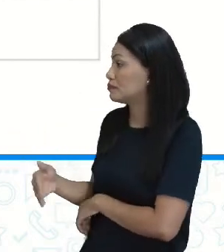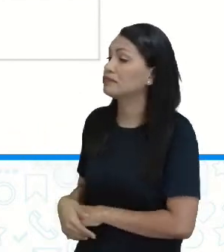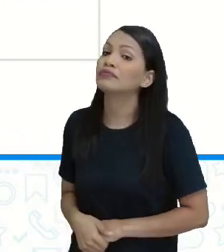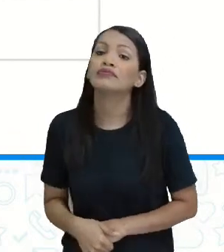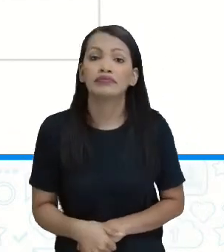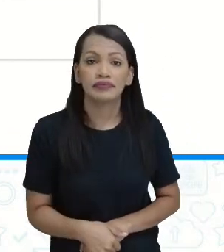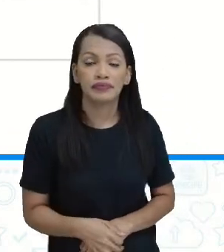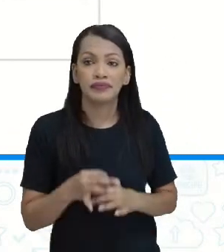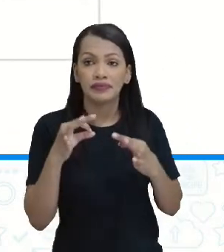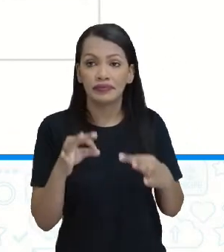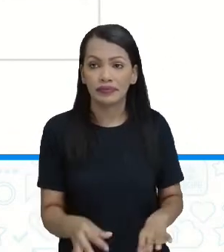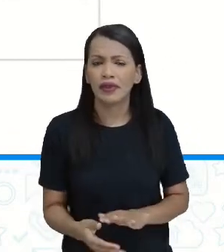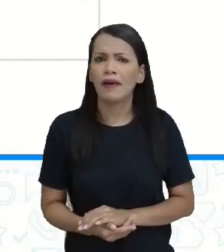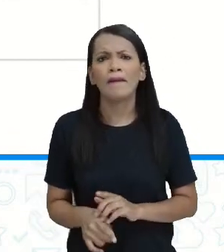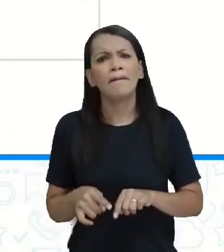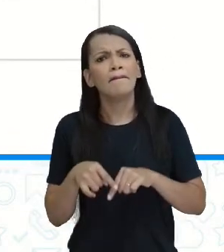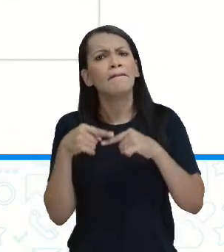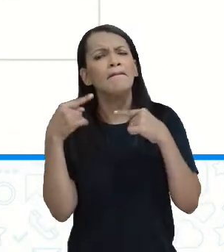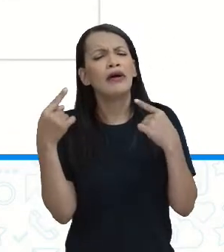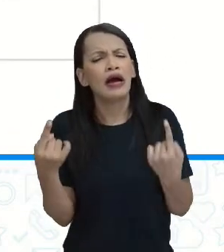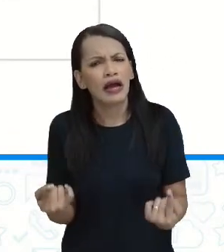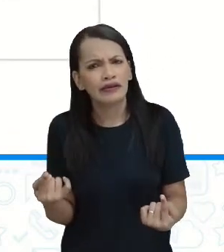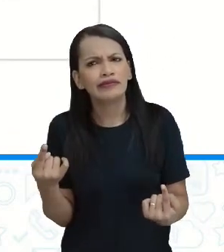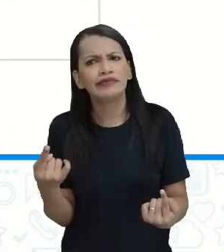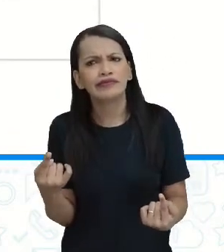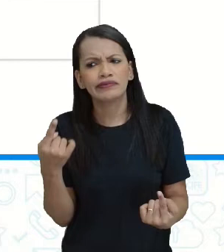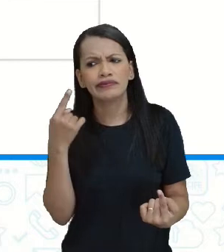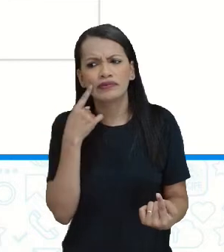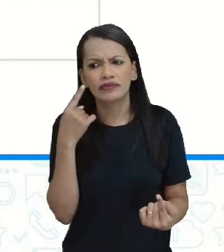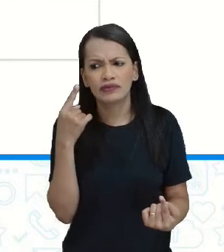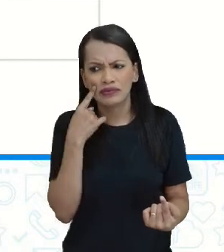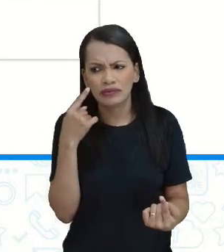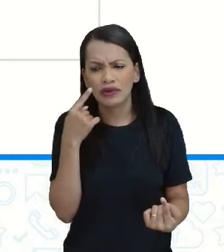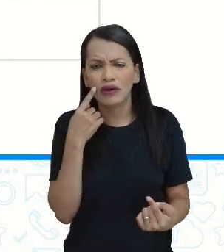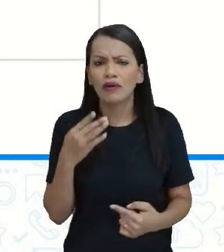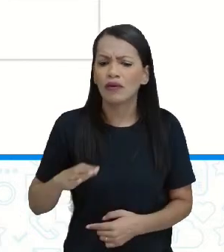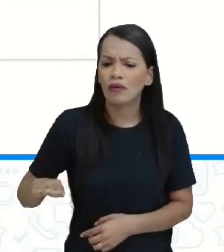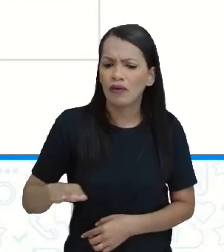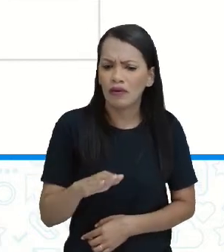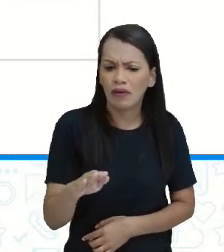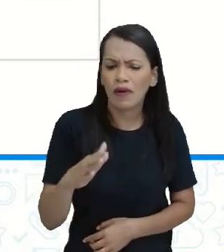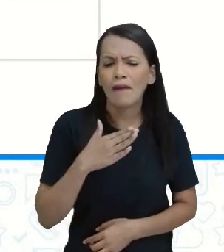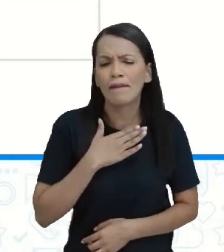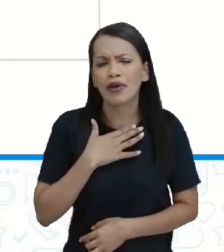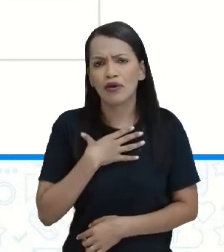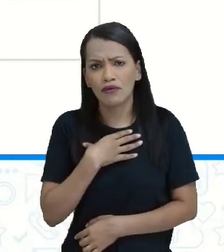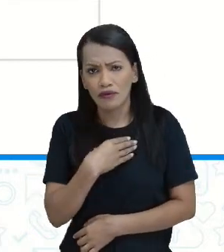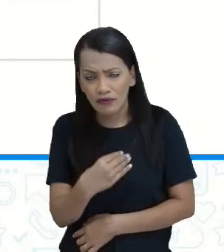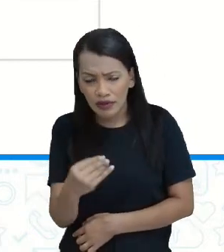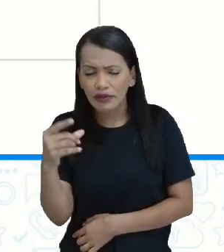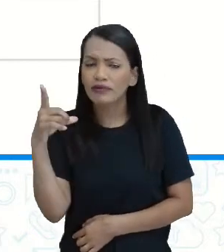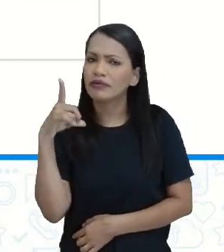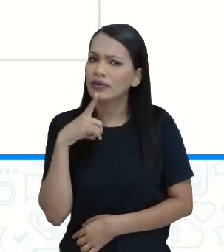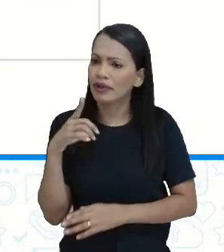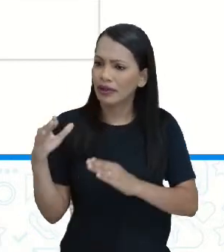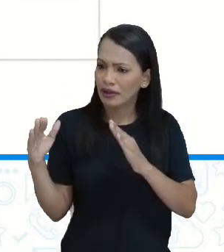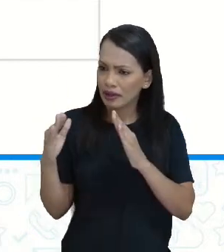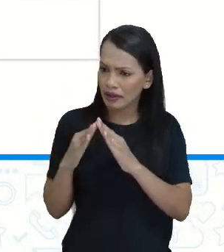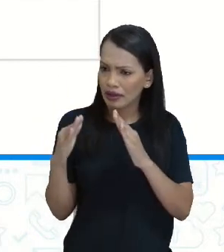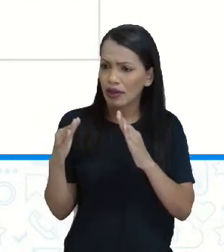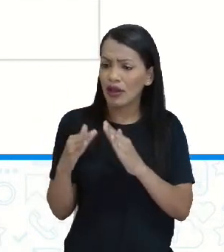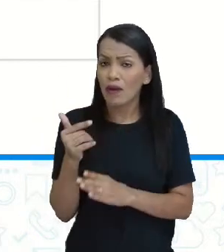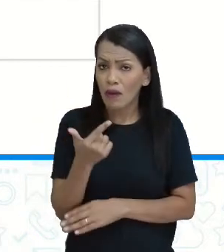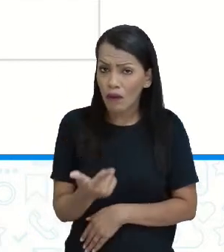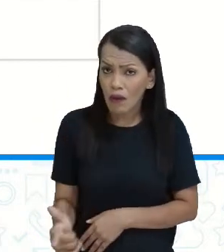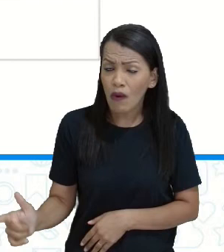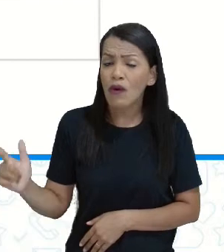desenho de um ônibus. Mas como eu trouxe os carrinhos que meu filho tem em casa, nos dele não tem ônibus. Aí eu peguei um outro carrinho